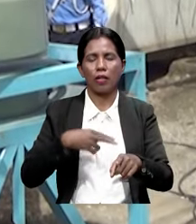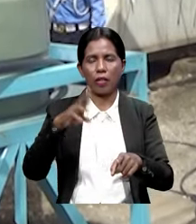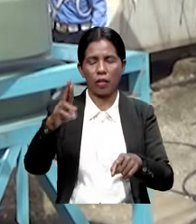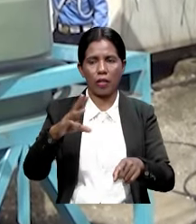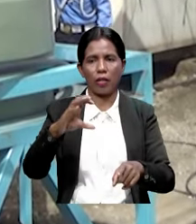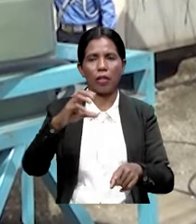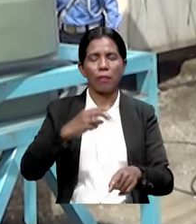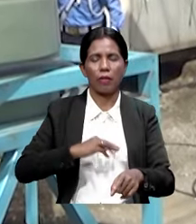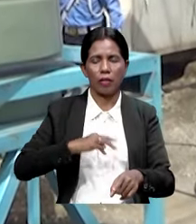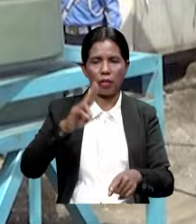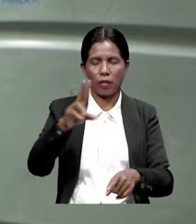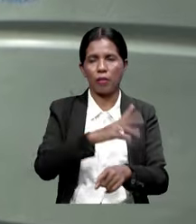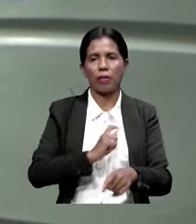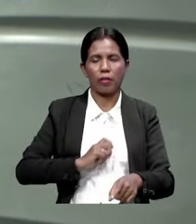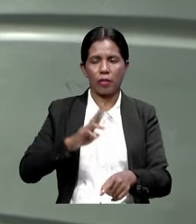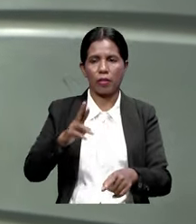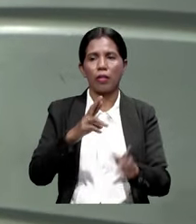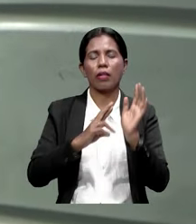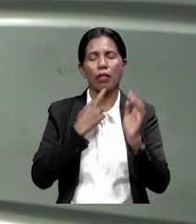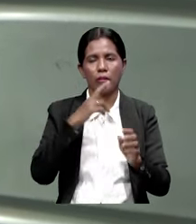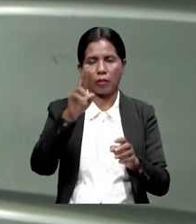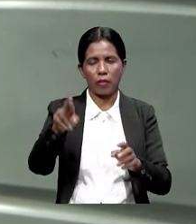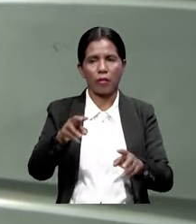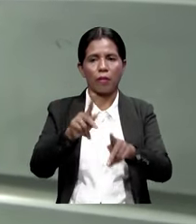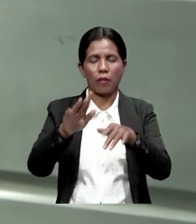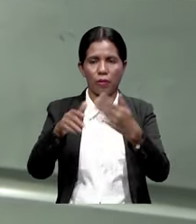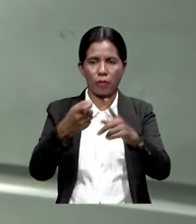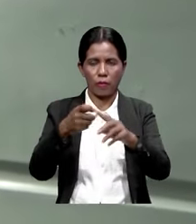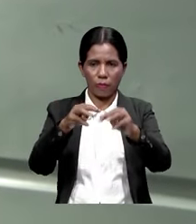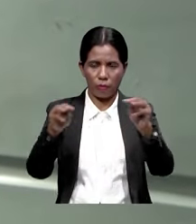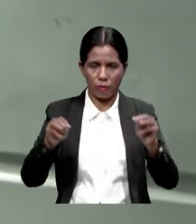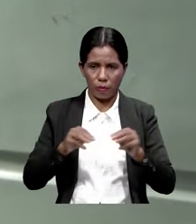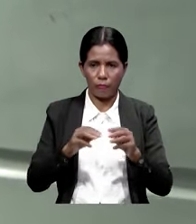Kasnafar Notibar, ho di responde basarani sira mai husi munisipio. Abraung Amaral, ZMN.